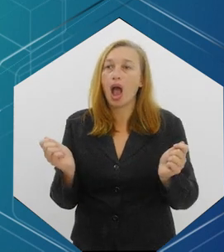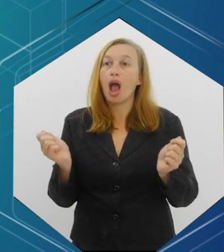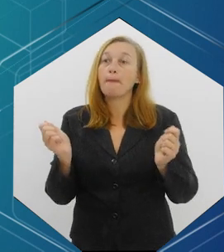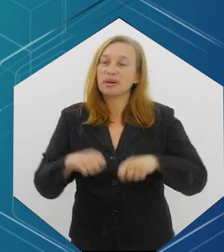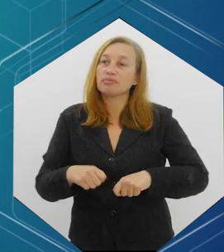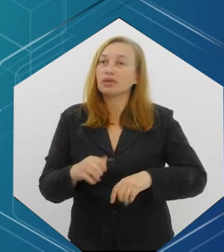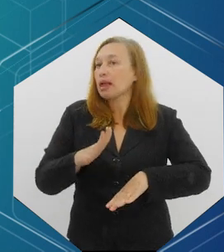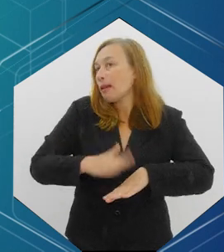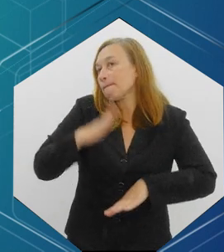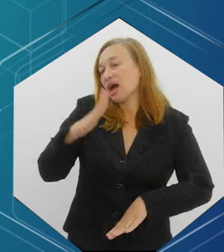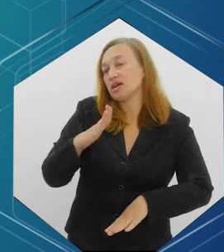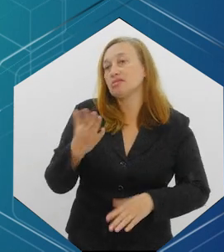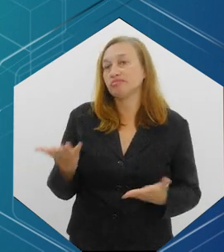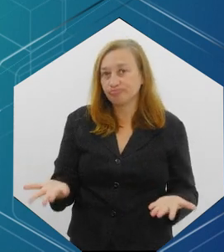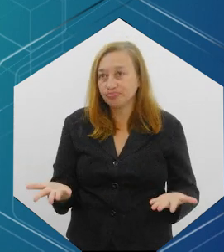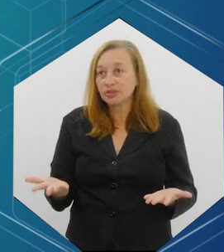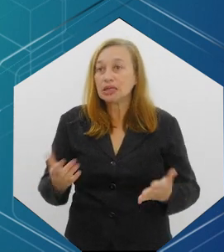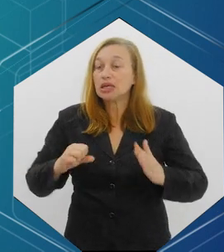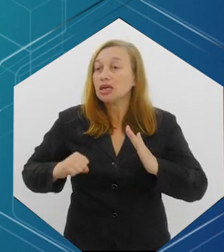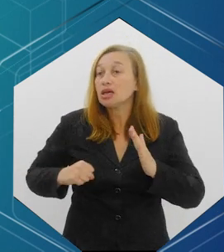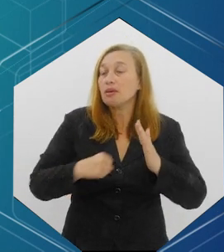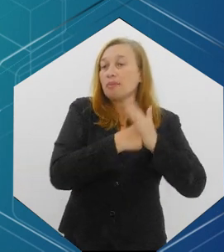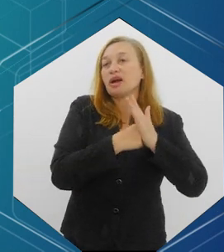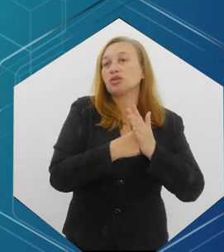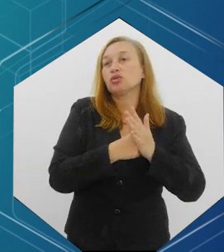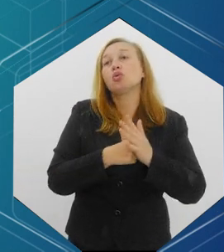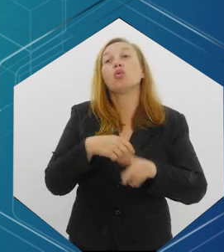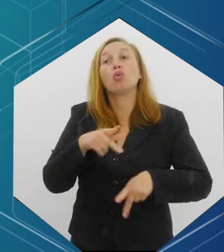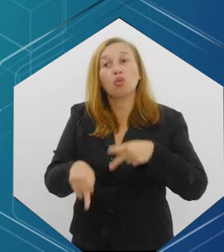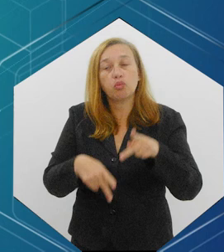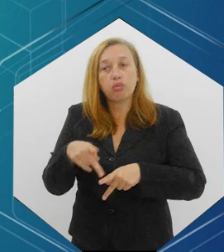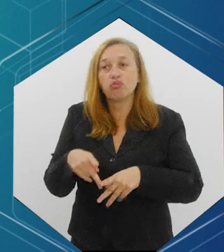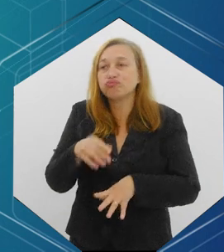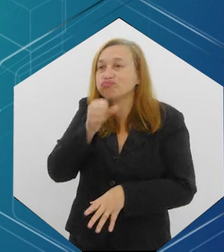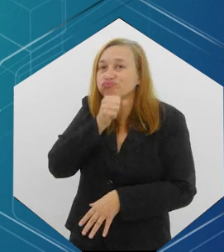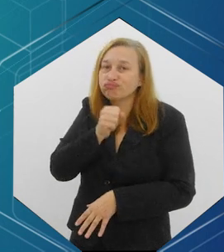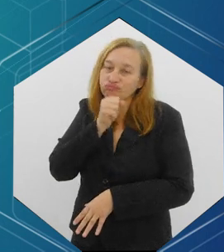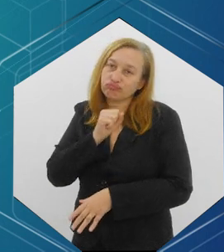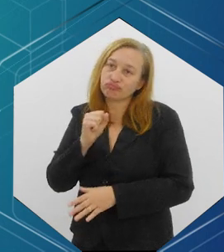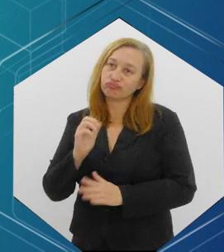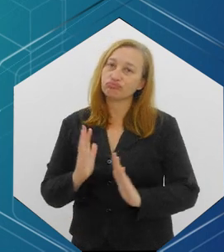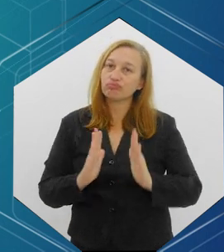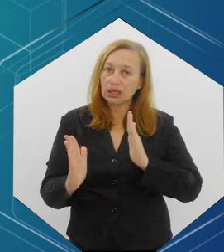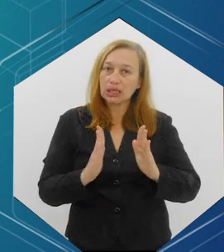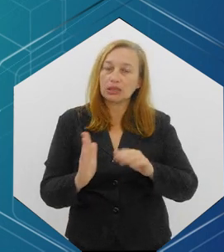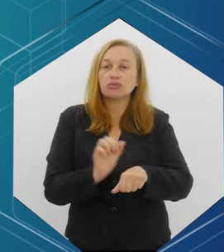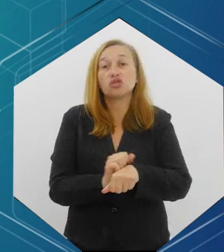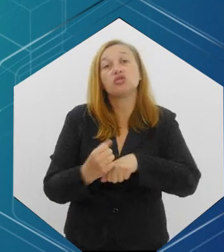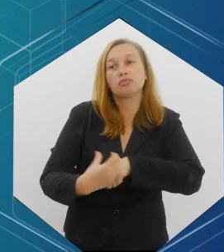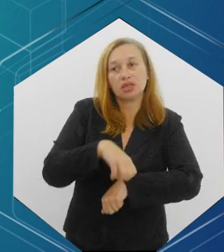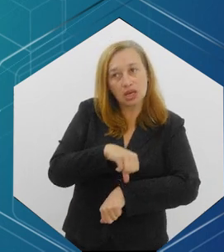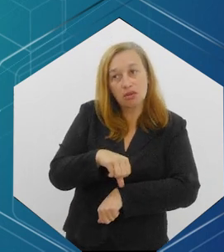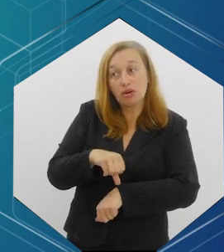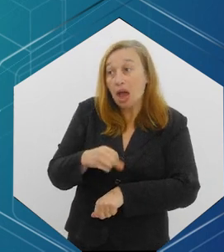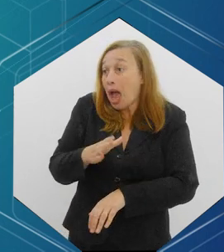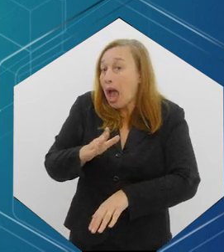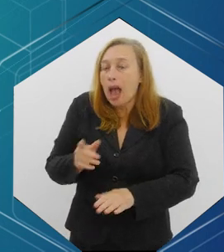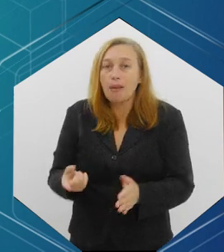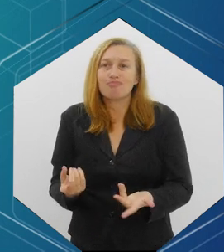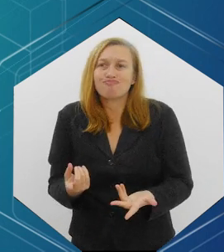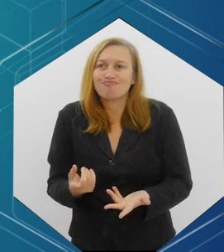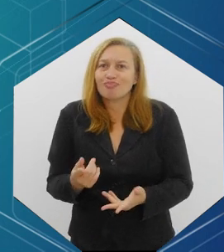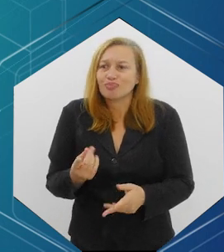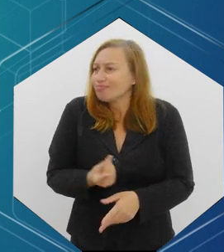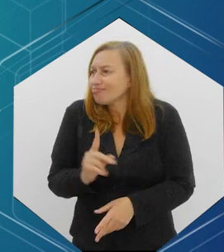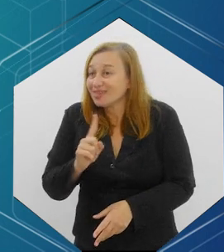aumenta a possibilidade. E isso impactou muito a população idosa. Porque ela foi a que menos